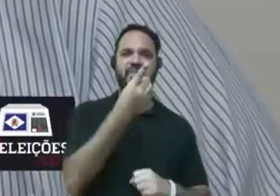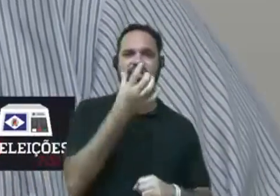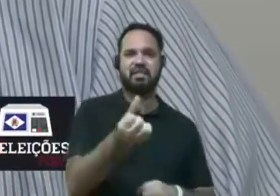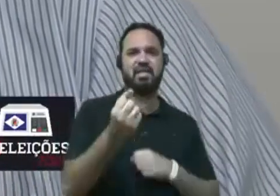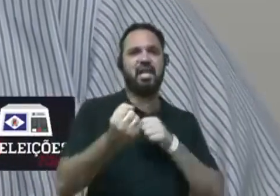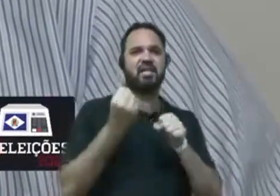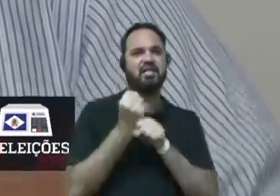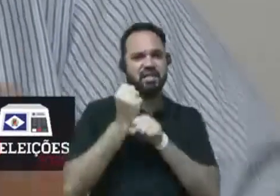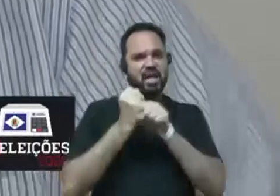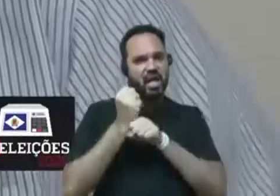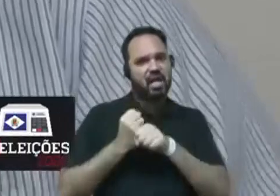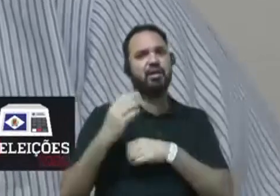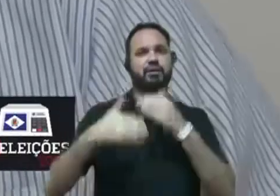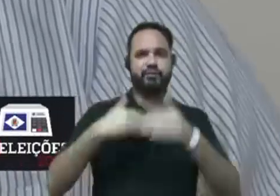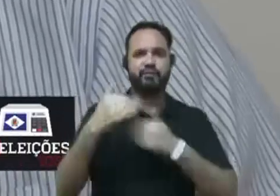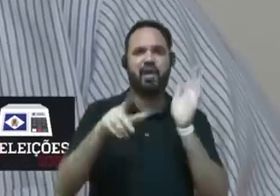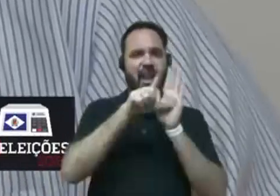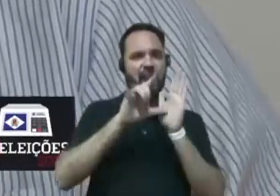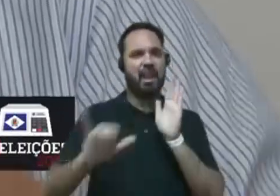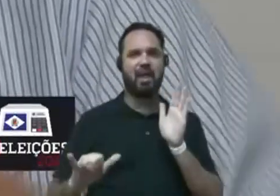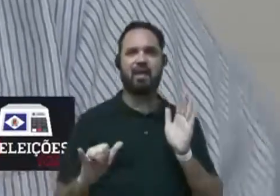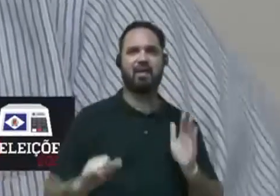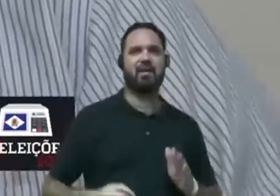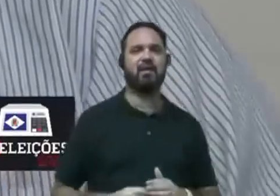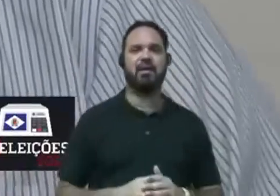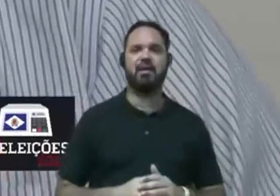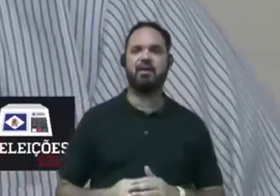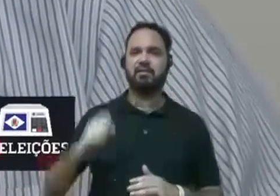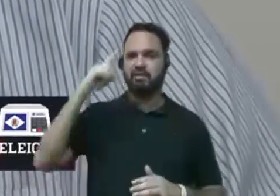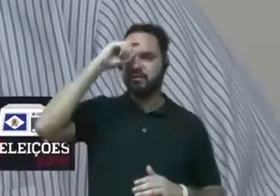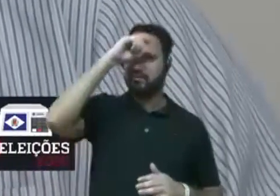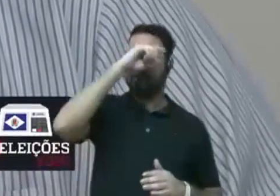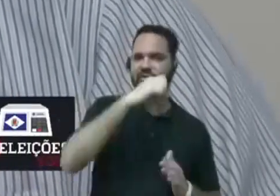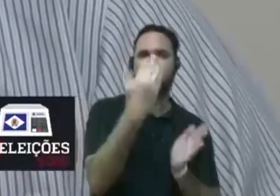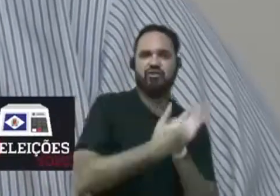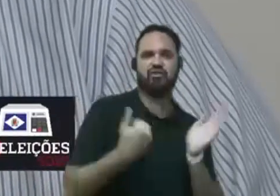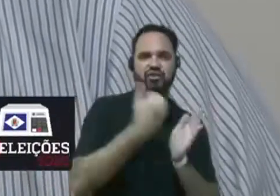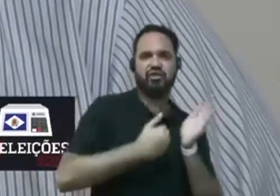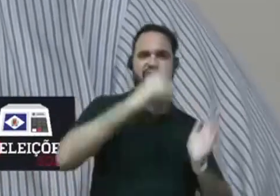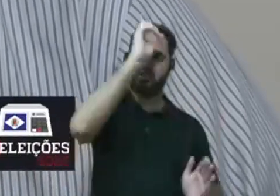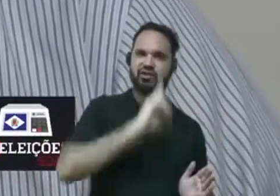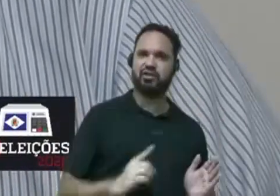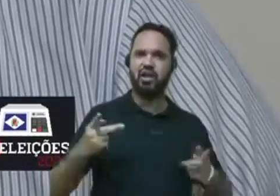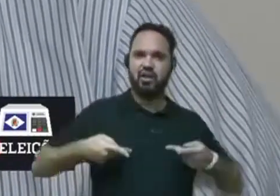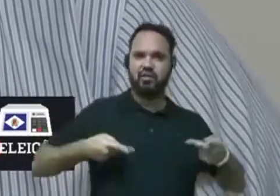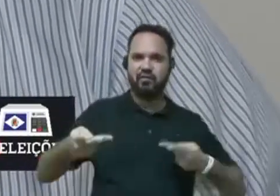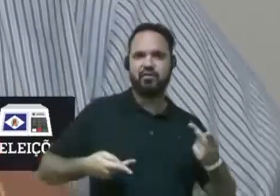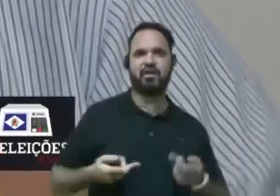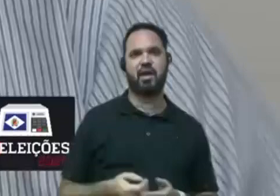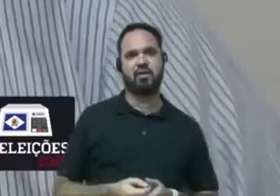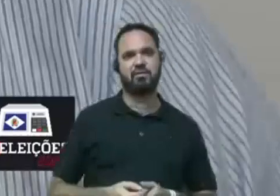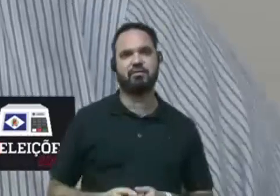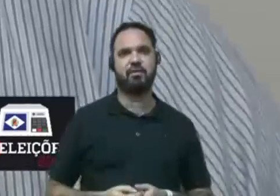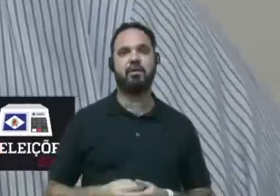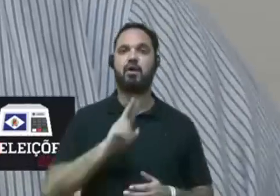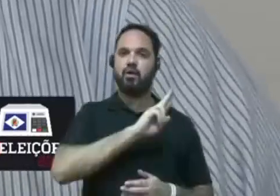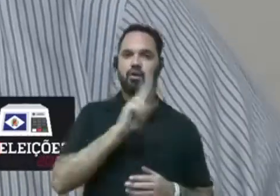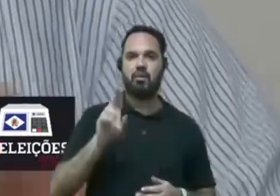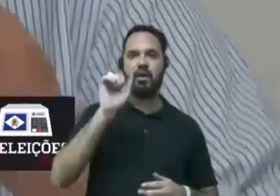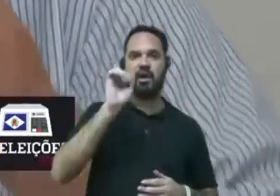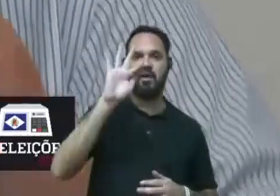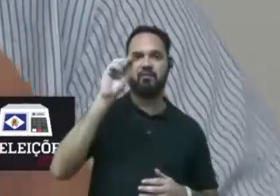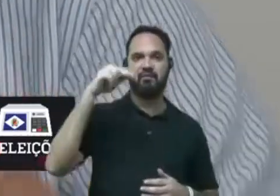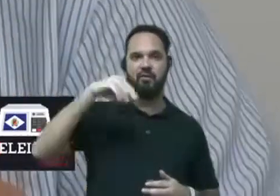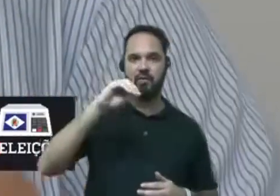16 anos que tem passado com leis que estão tirando os direitos dos nossos funcionários públicos meu nome é